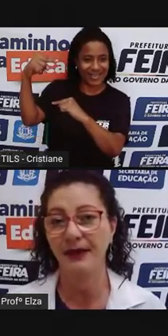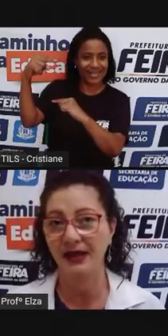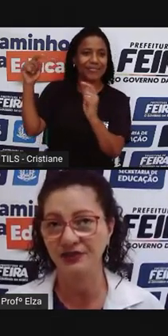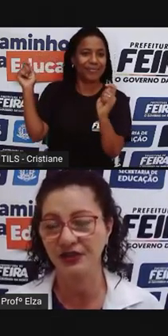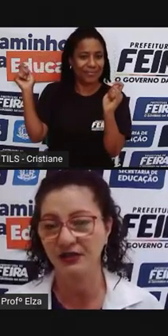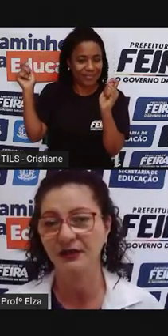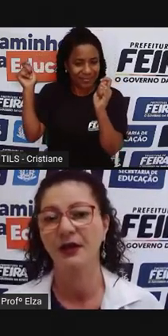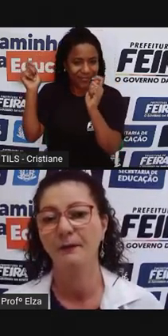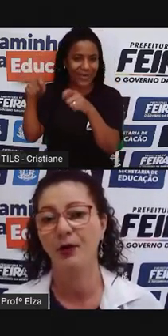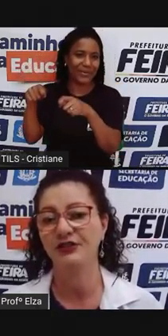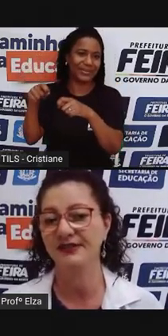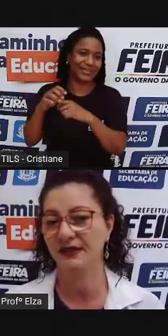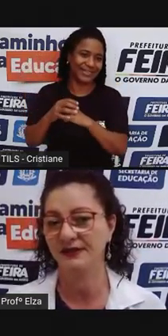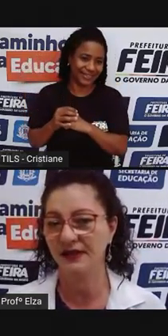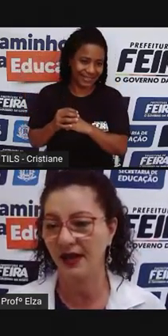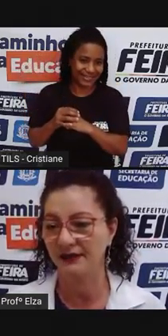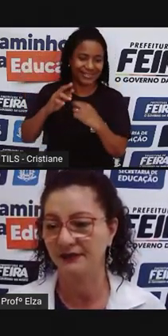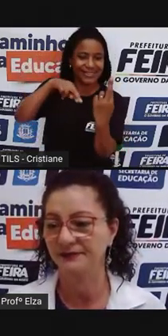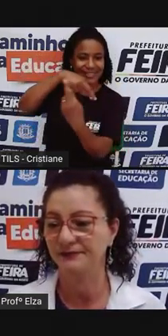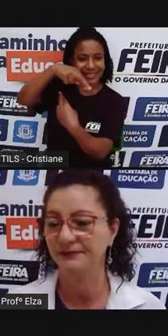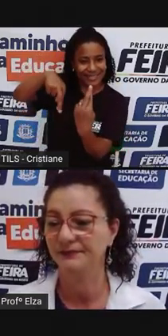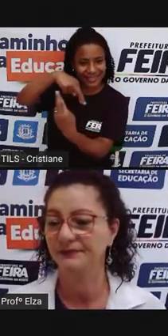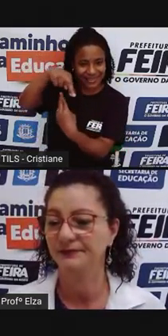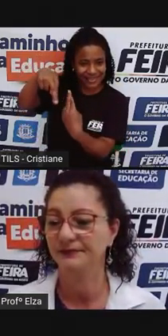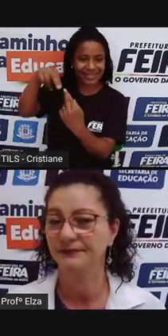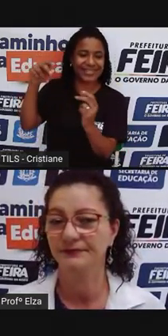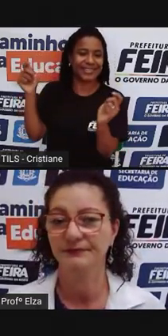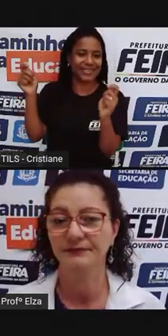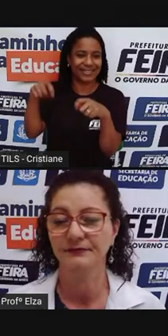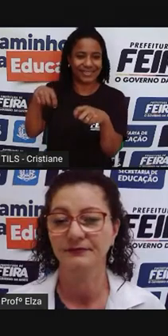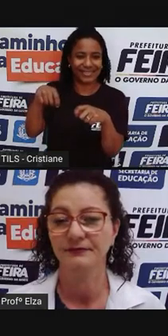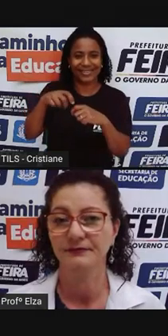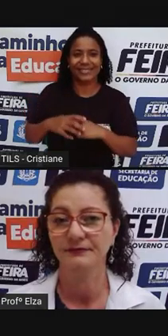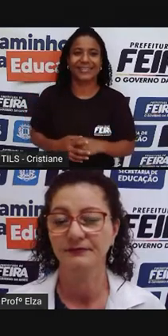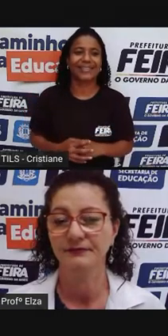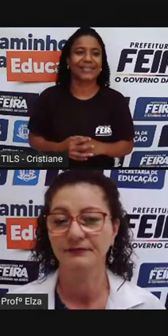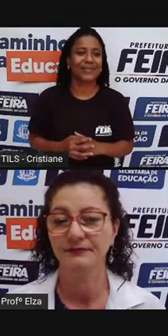garrafa plástica pode ser reciclada.